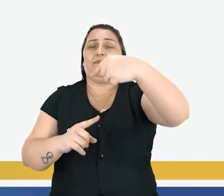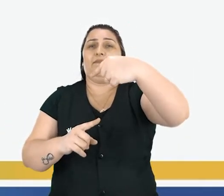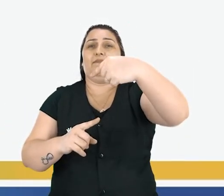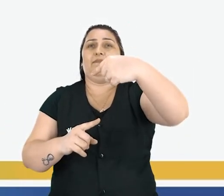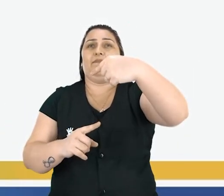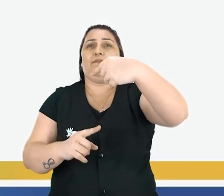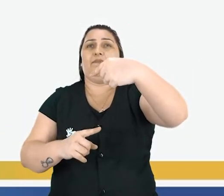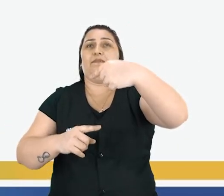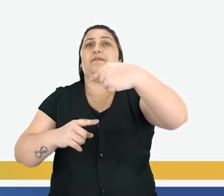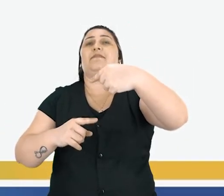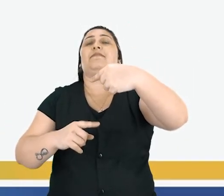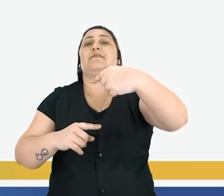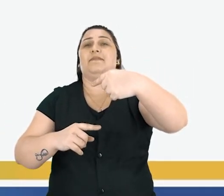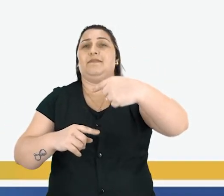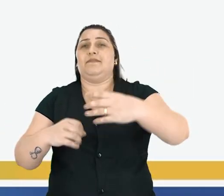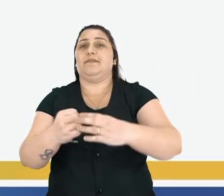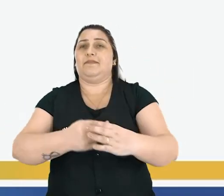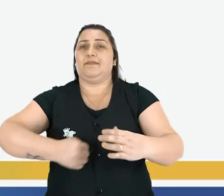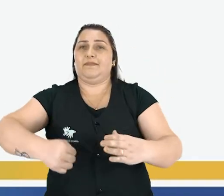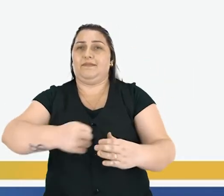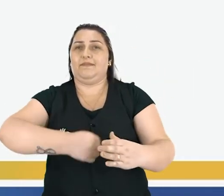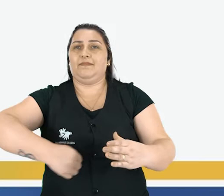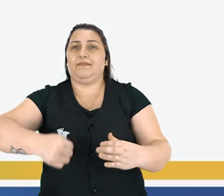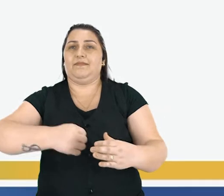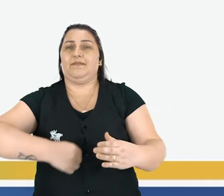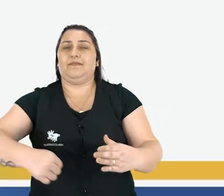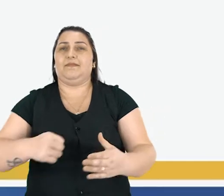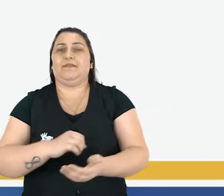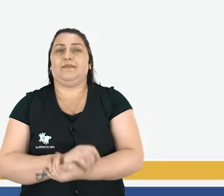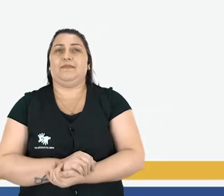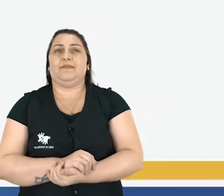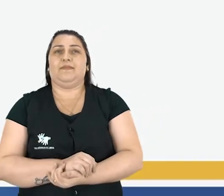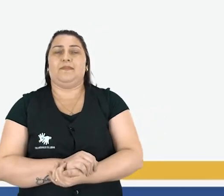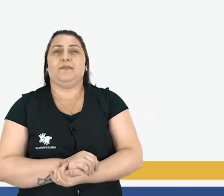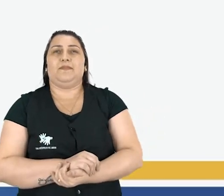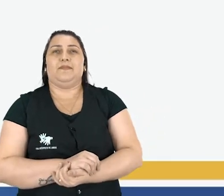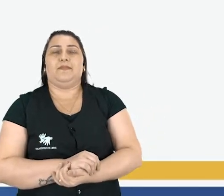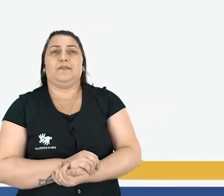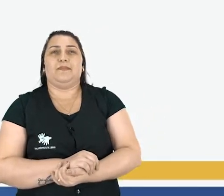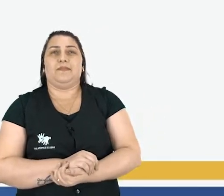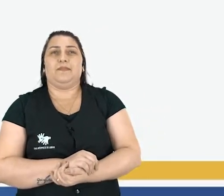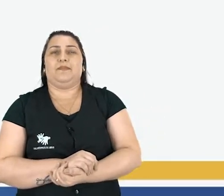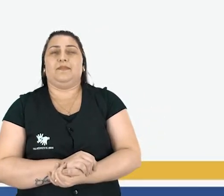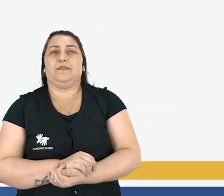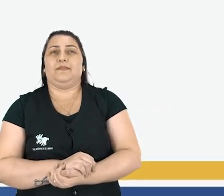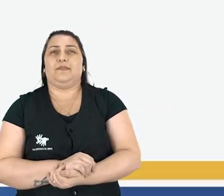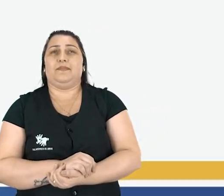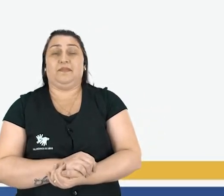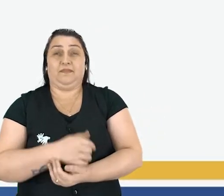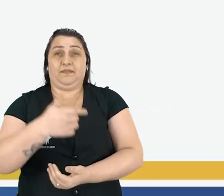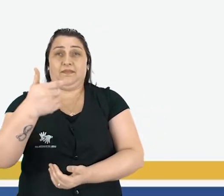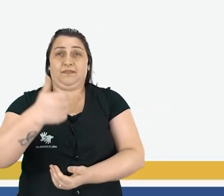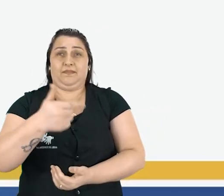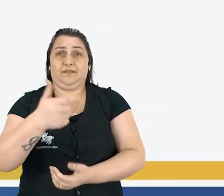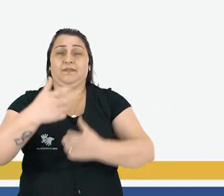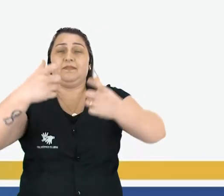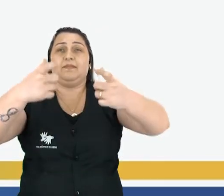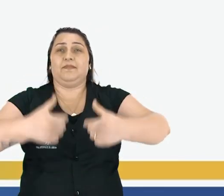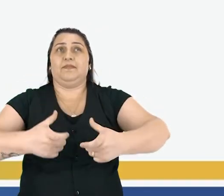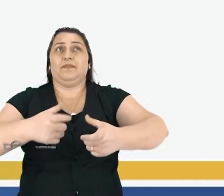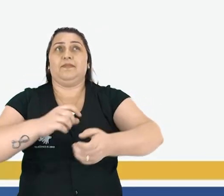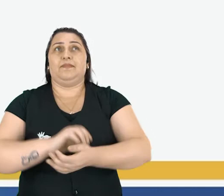ligar esta dependência é a cantina muito bem agora vamos ligar a segunda